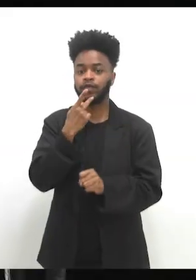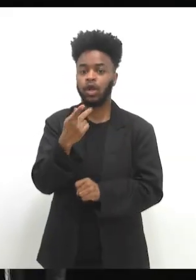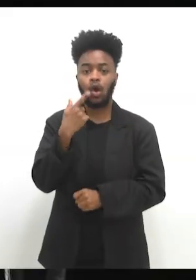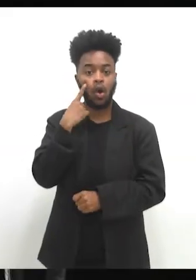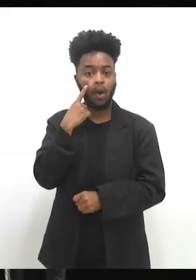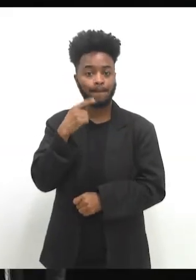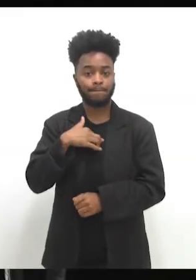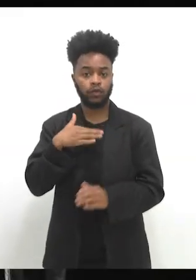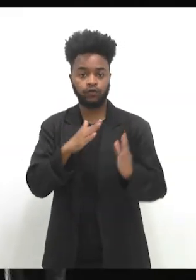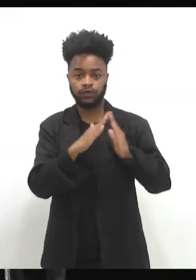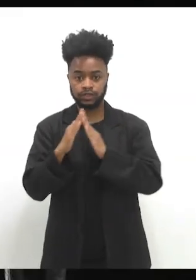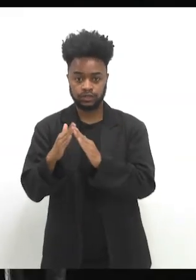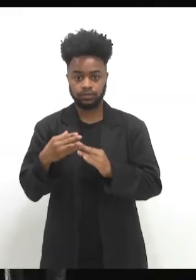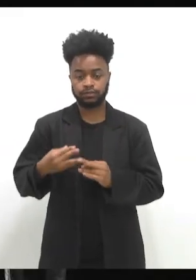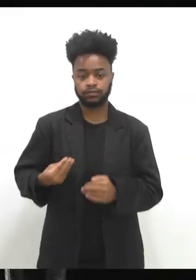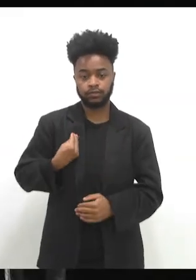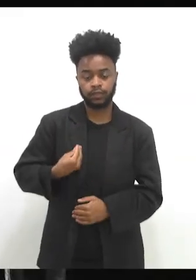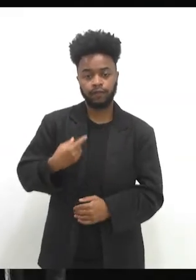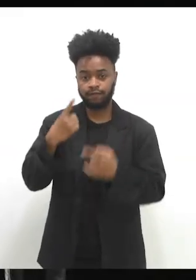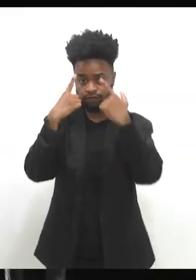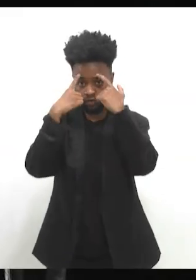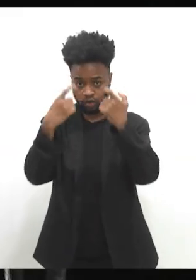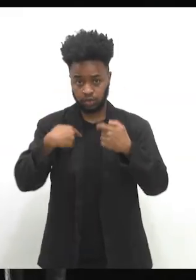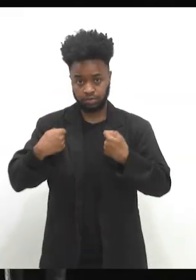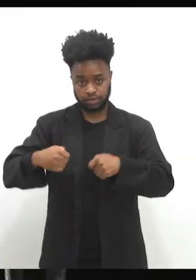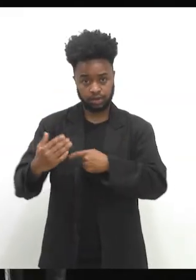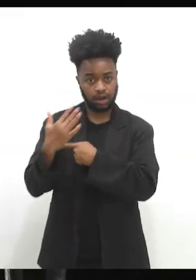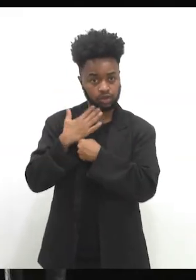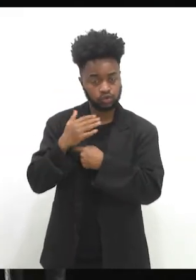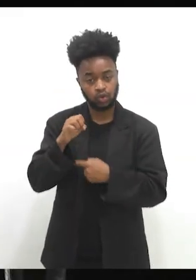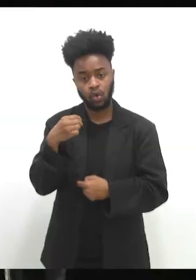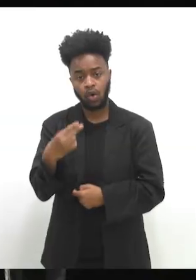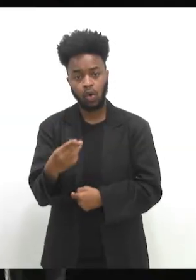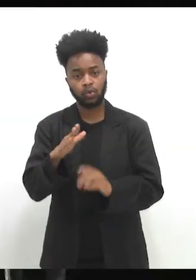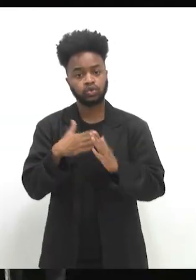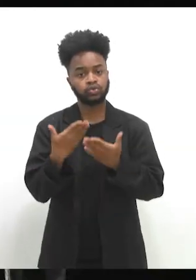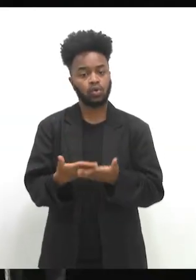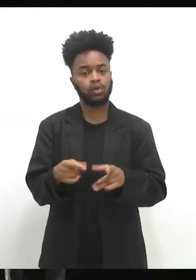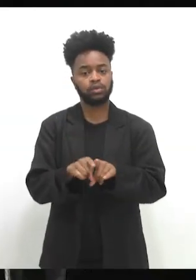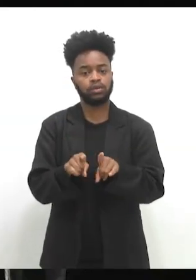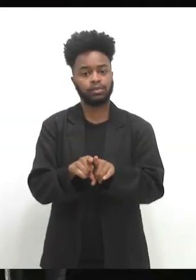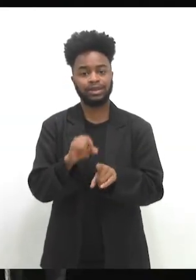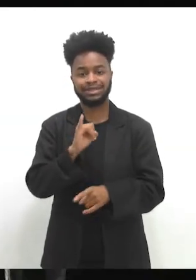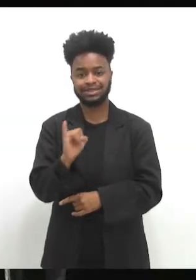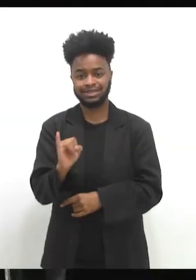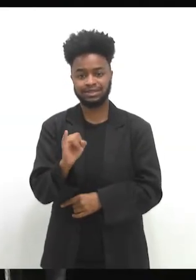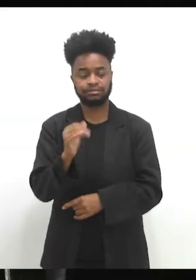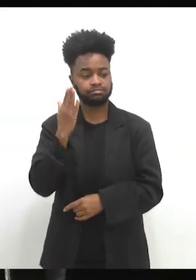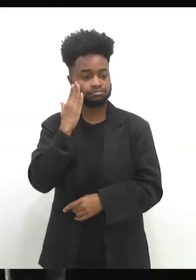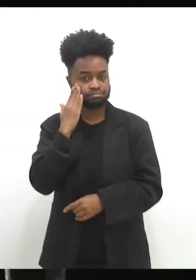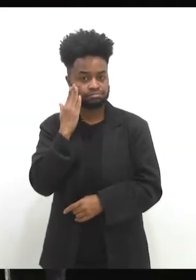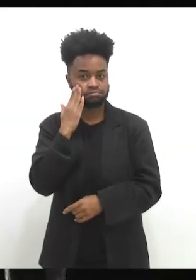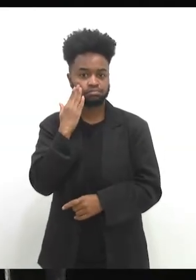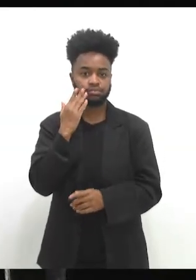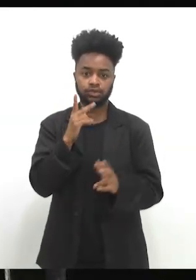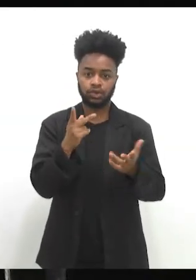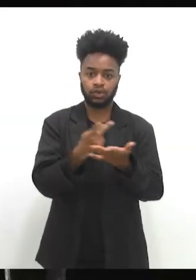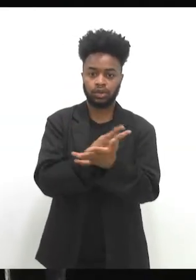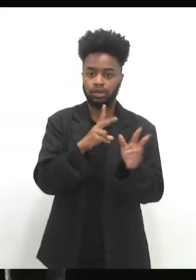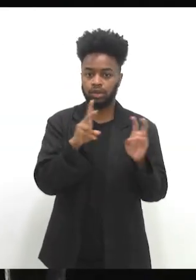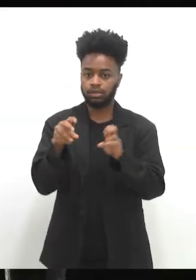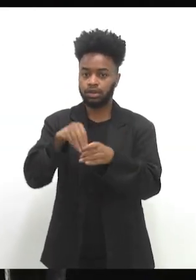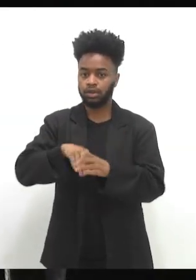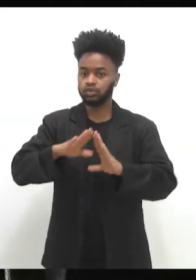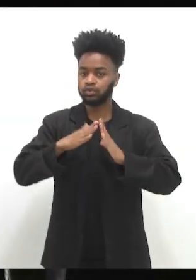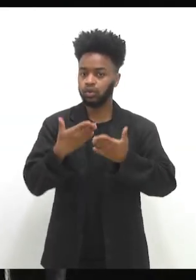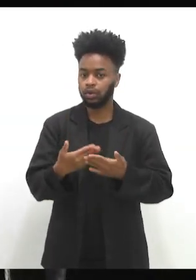olha, meu vizinho está passando pela situação de violência, eu preciso de ajuda. Ou diretamente nas escolas, né? Se você souber de alguma questão